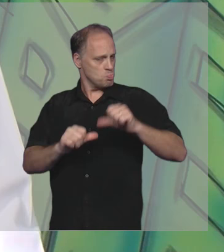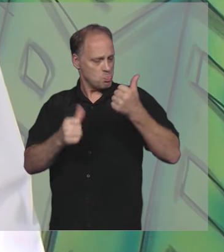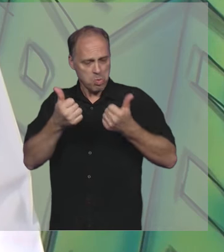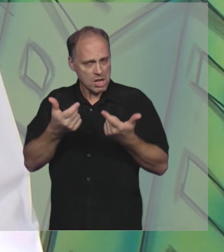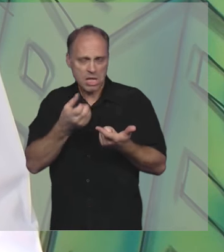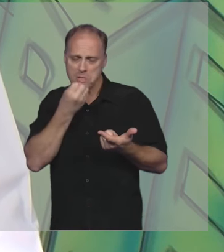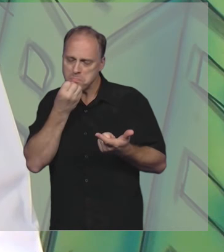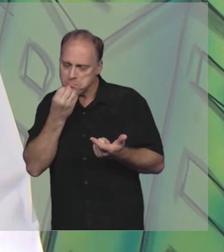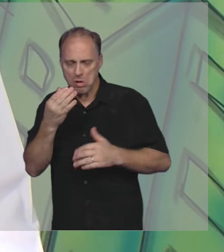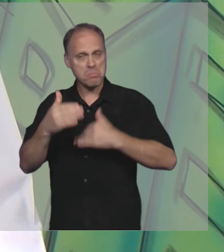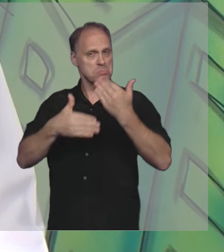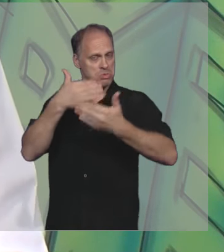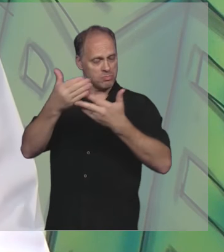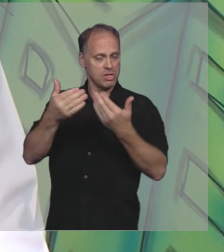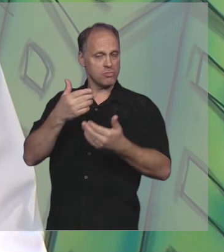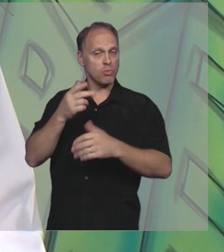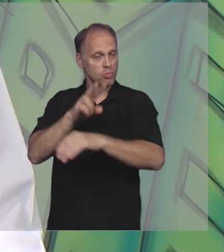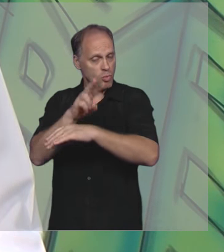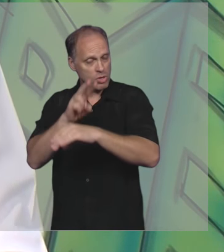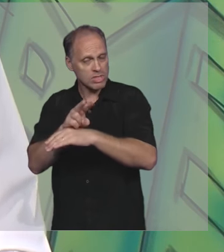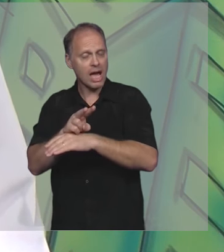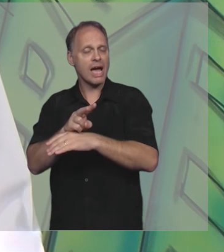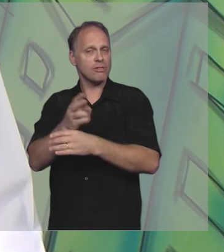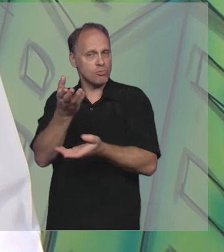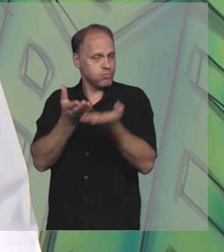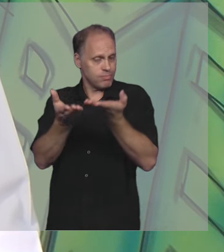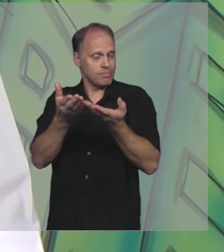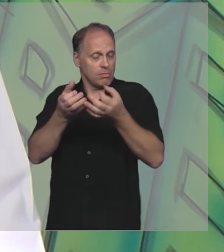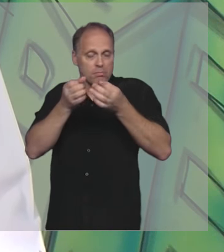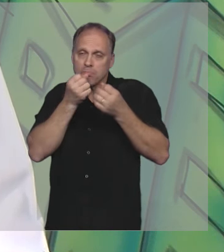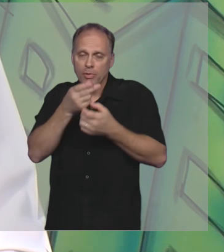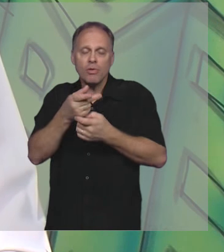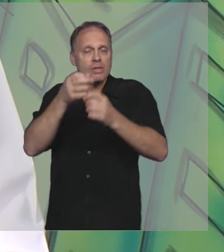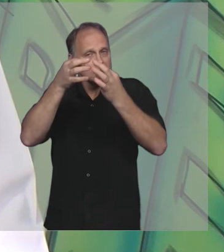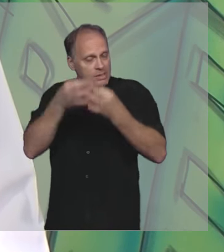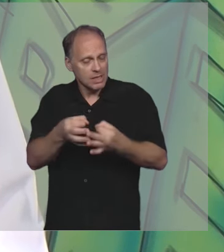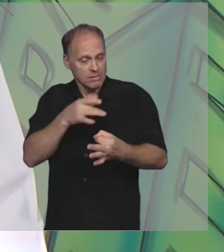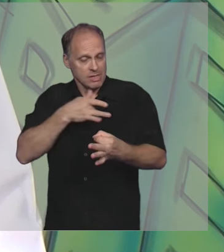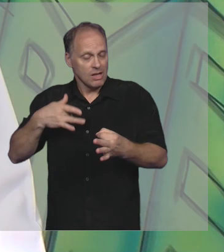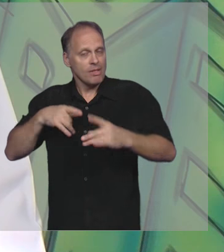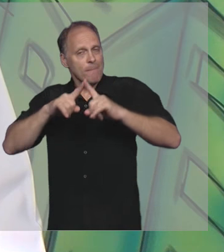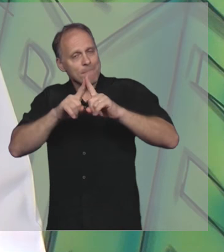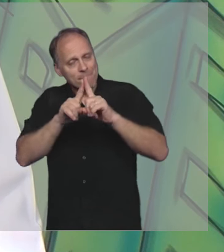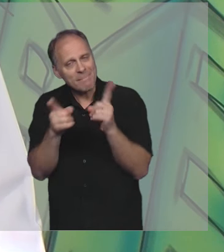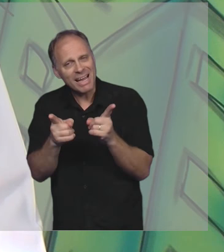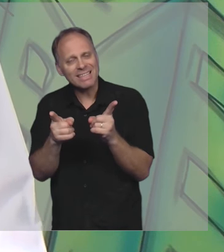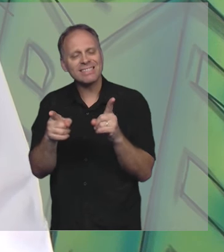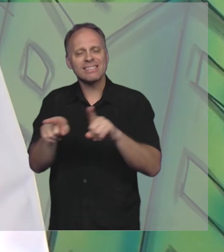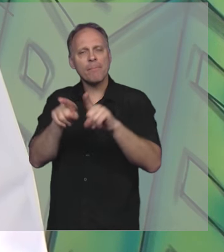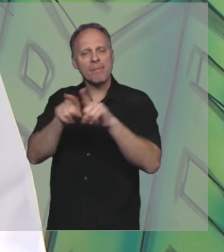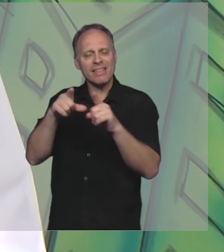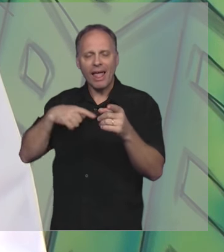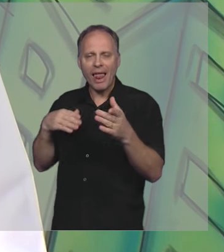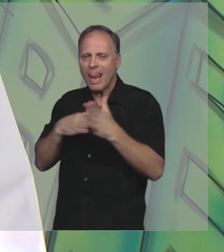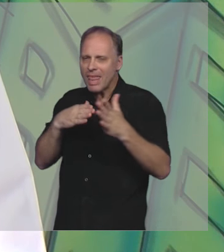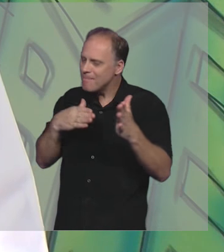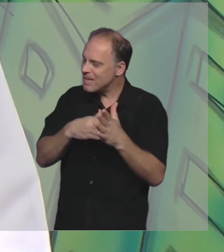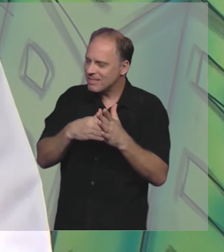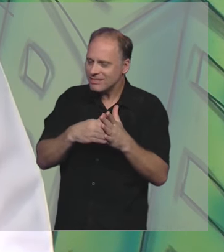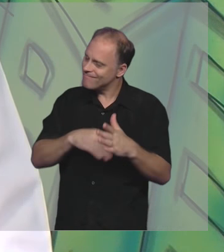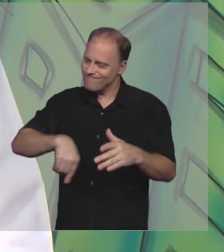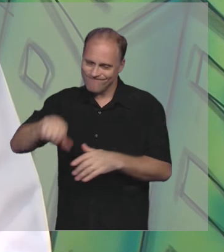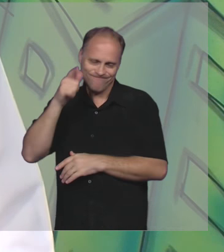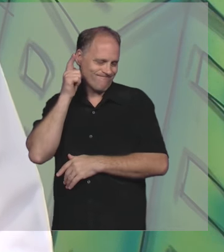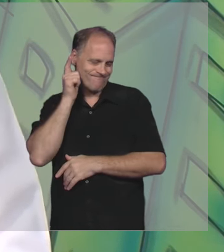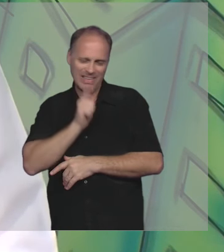de bom desempenho, né, uma saúde efetiva, mas ao mesmo tempo ele tem as limitações, né? Nós